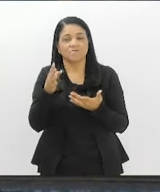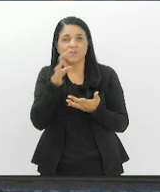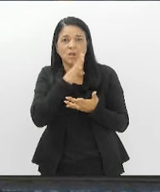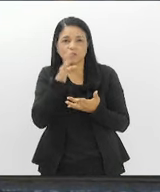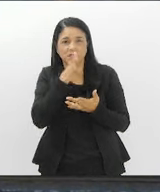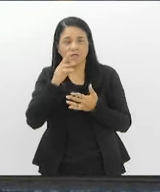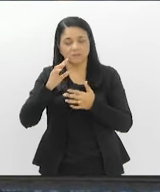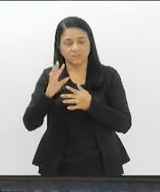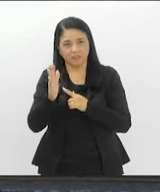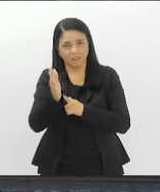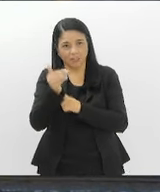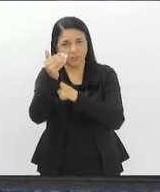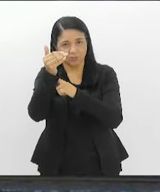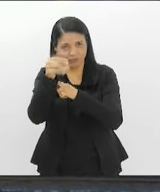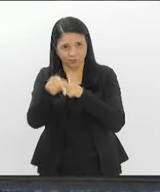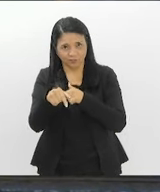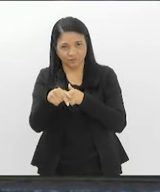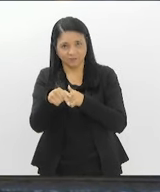da